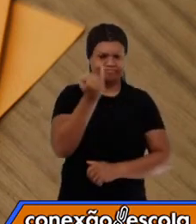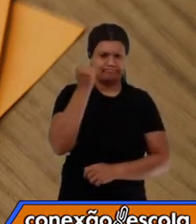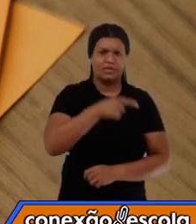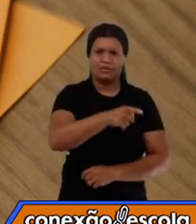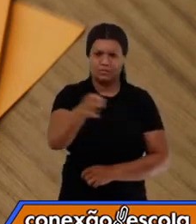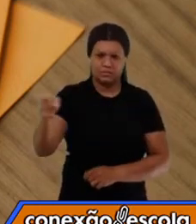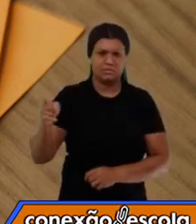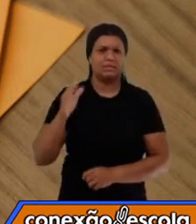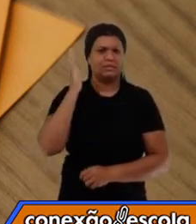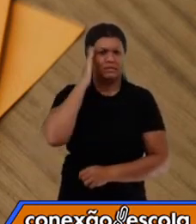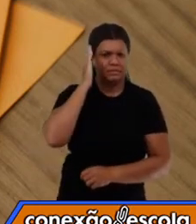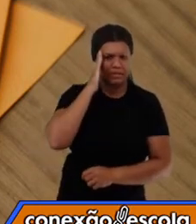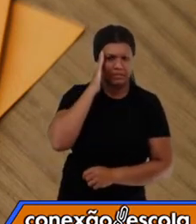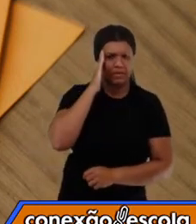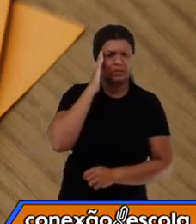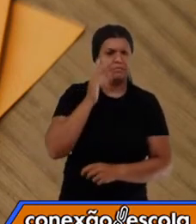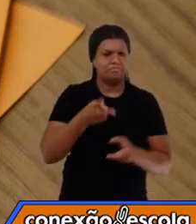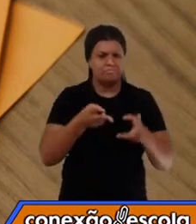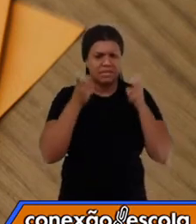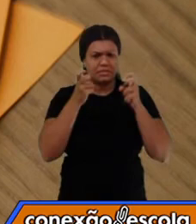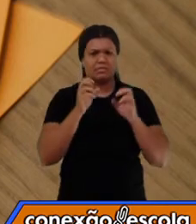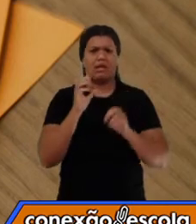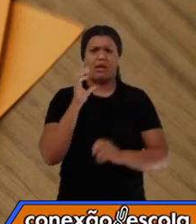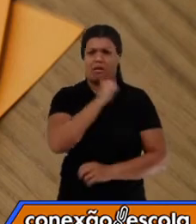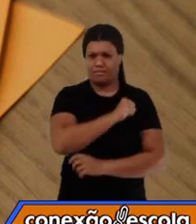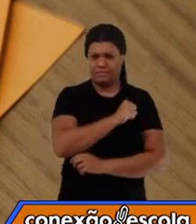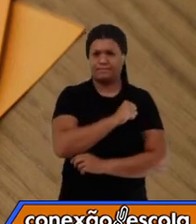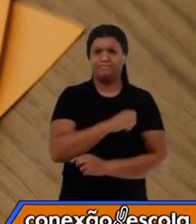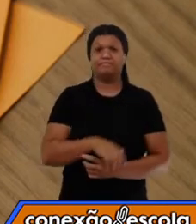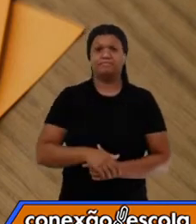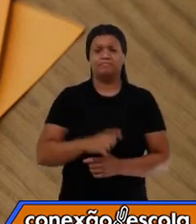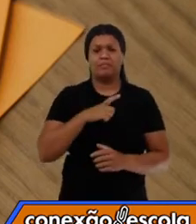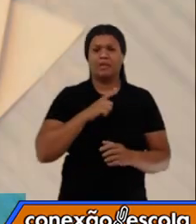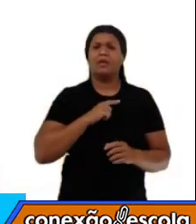a par deles para poder fazer uma boa interpretação. Eu tenho